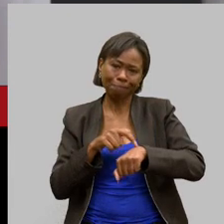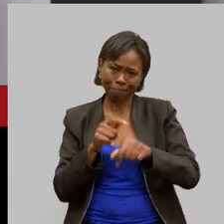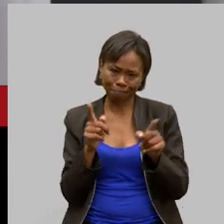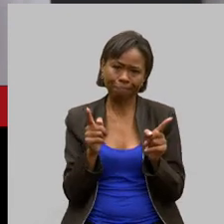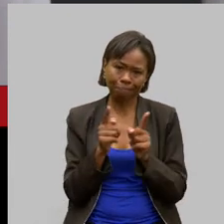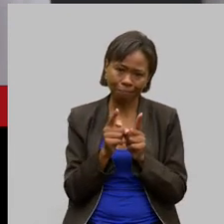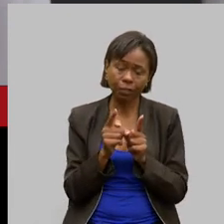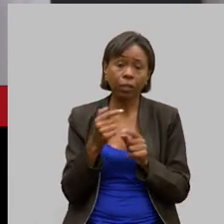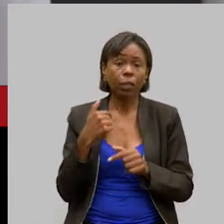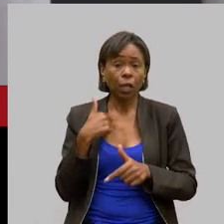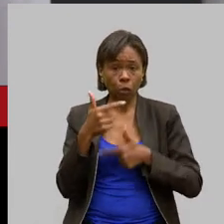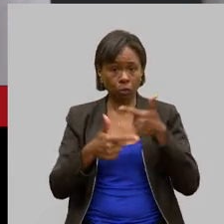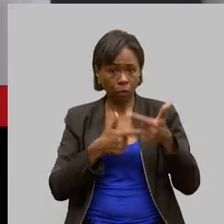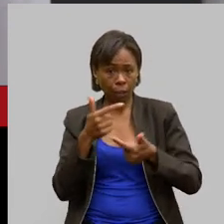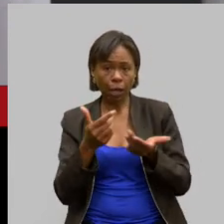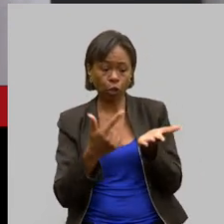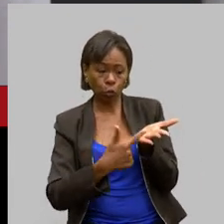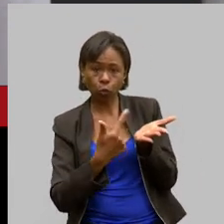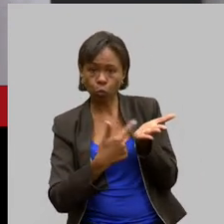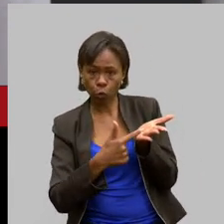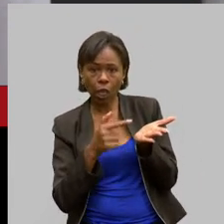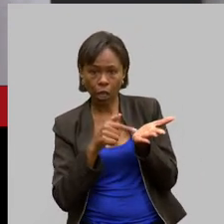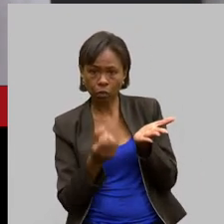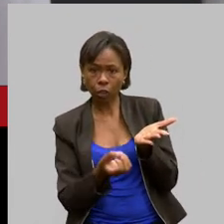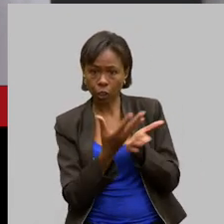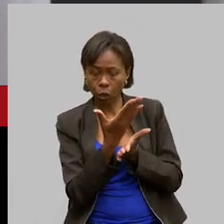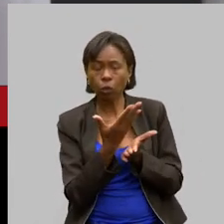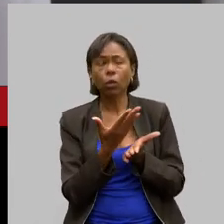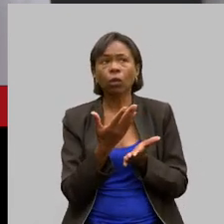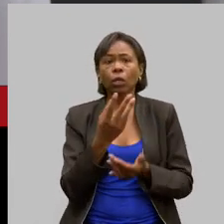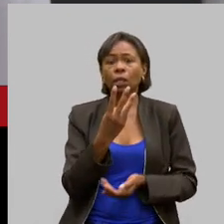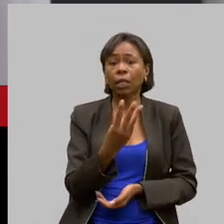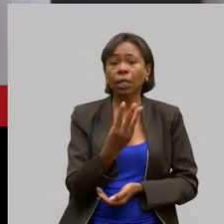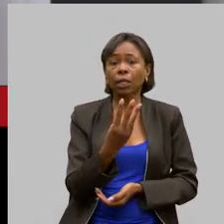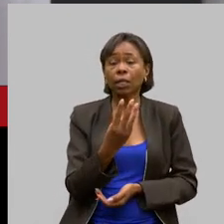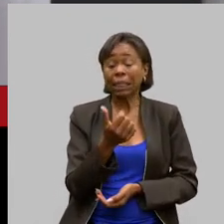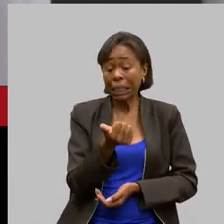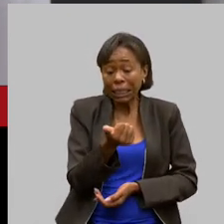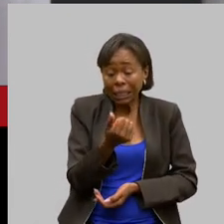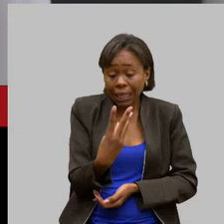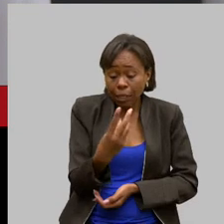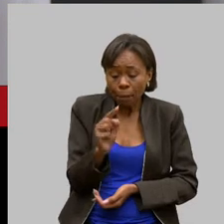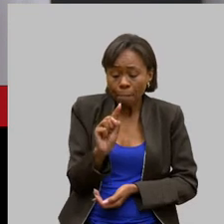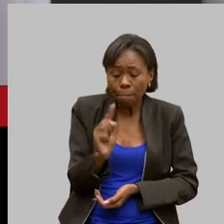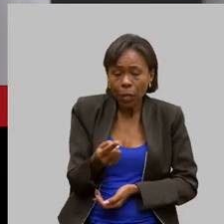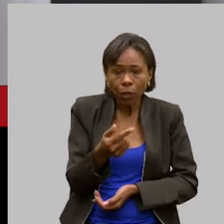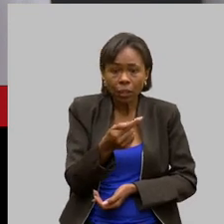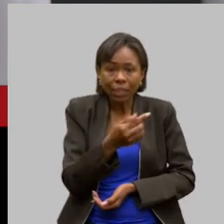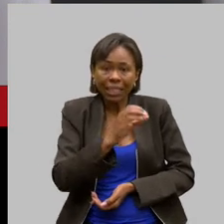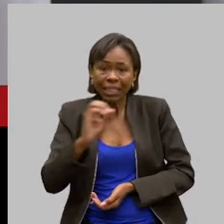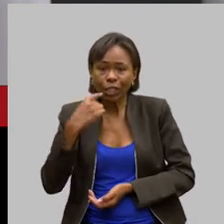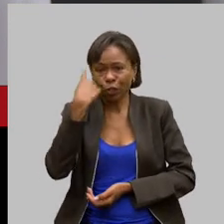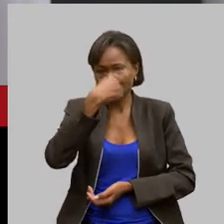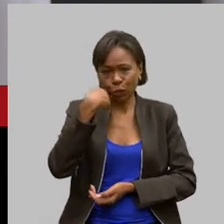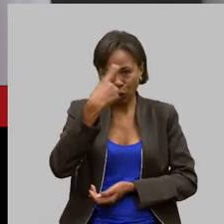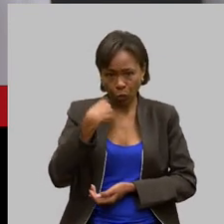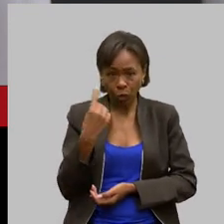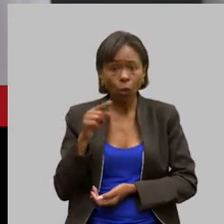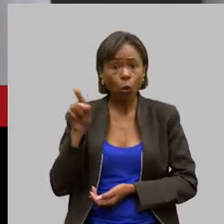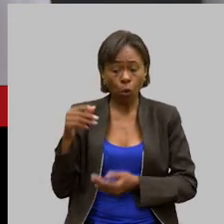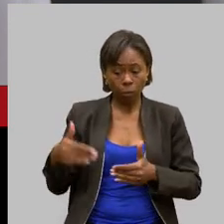fiz esse trabalho aqui repito eh 3.700 horas né o ministro da saúde fez o prefácio do meu livro